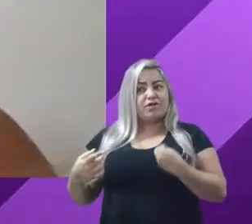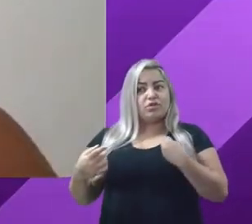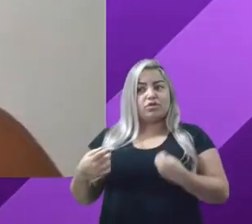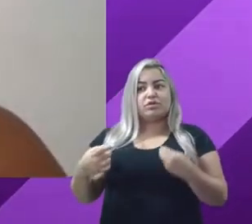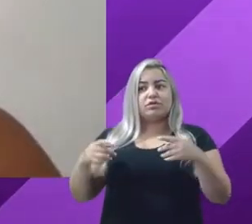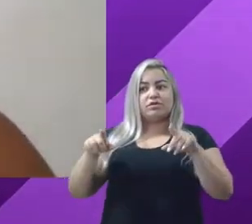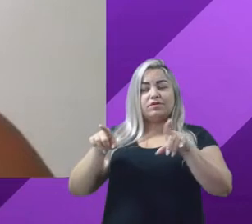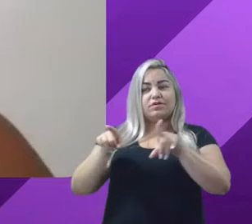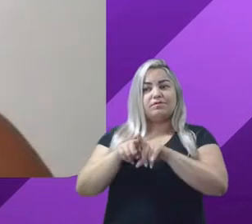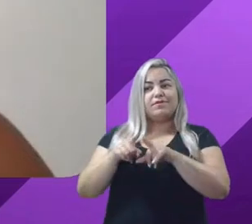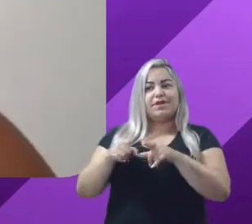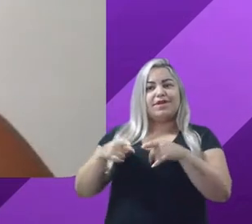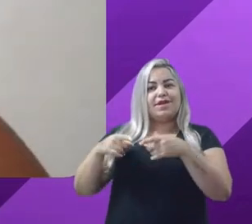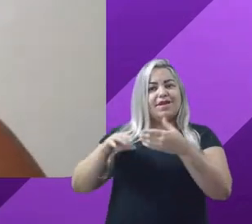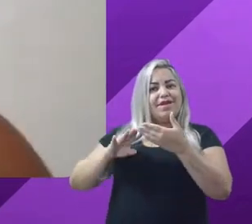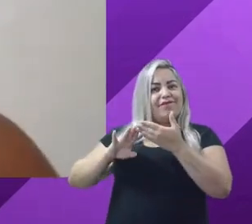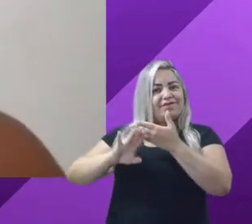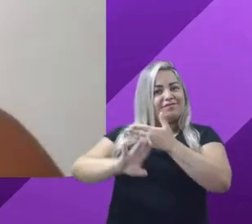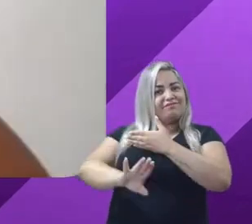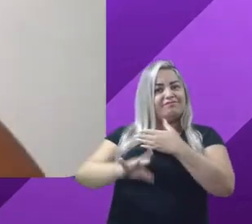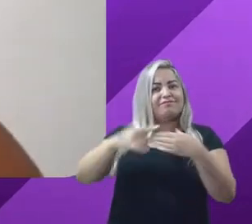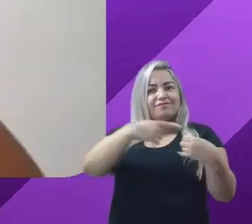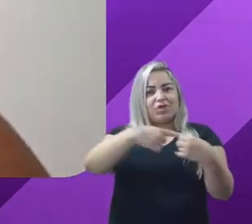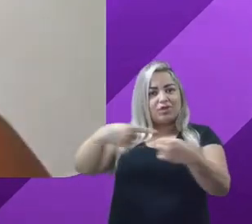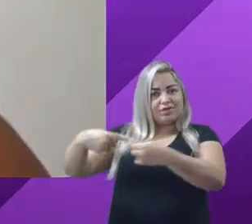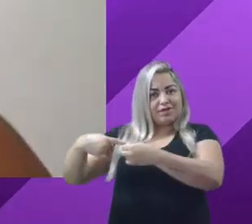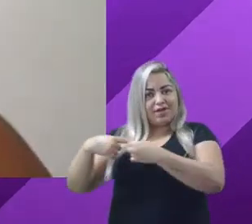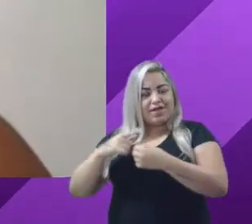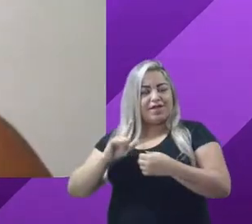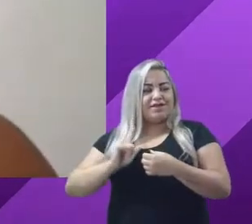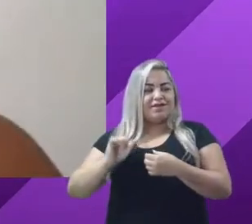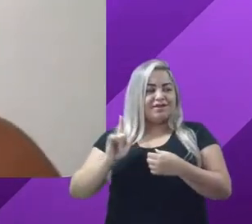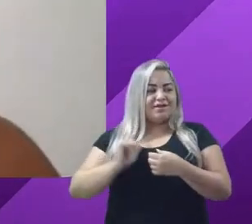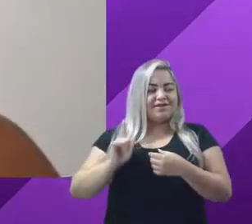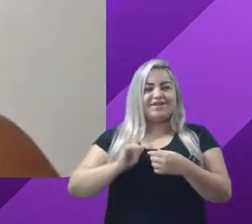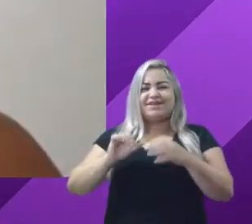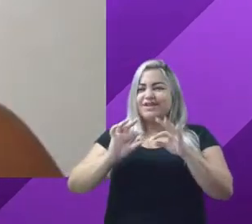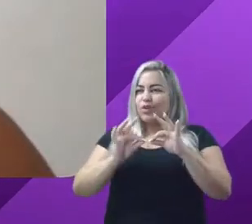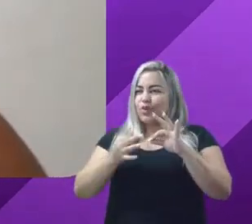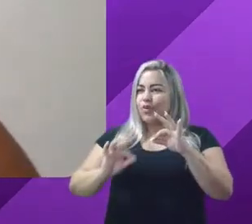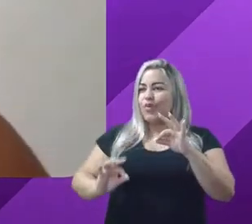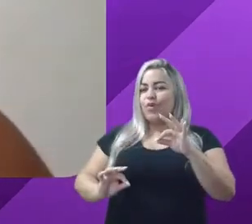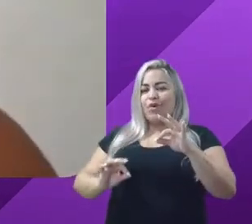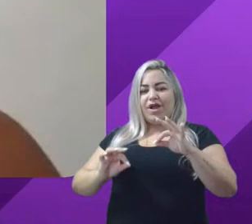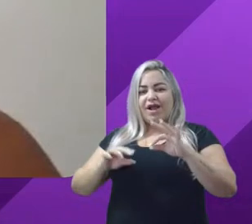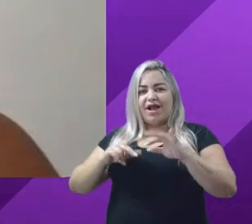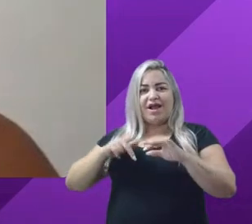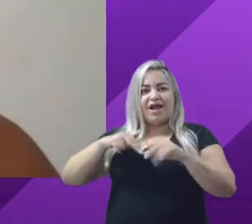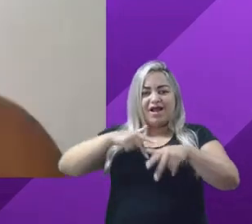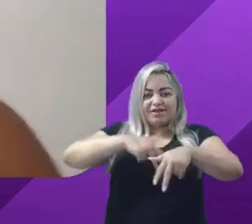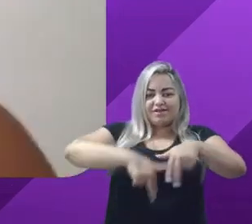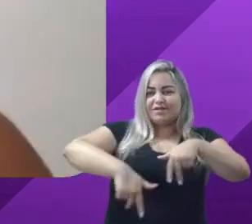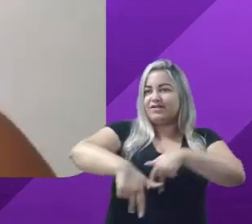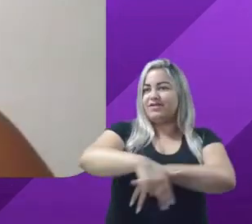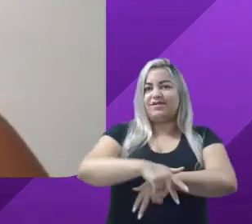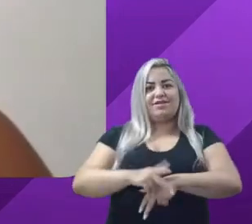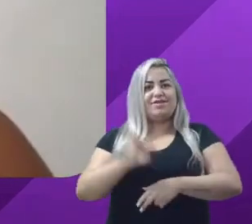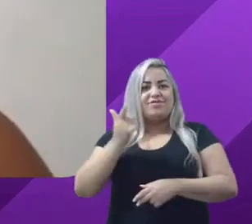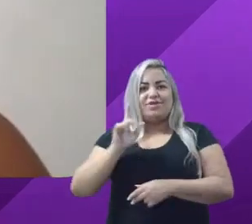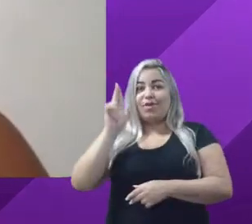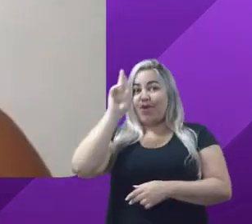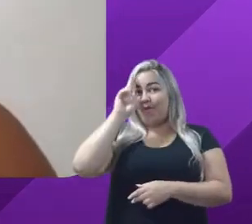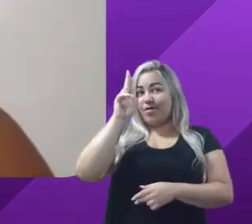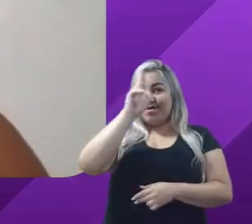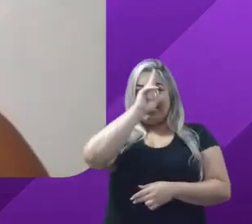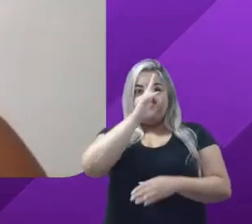resto da sua cidade. Imagina você ter que andar quilômetros para pegar um ônibus. Você não conseguir pegar um Uber, porque o Uber não está